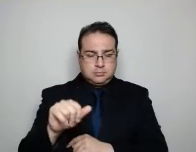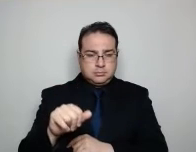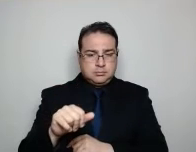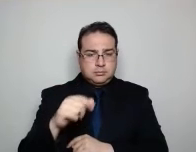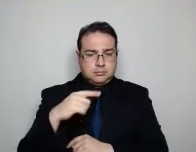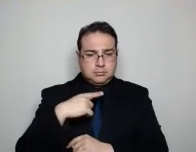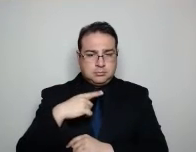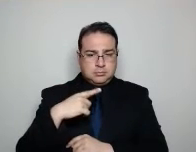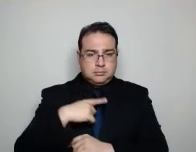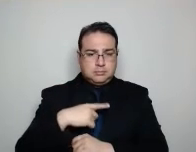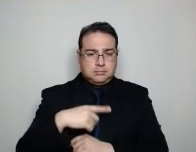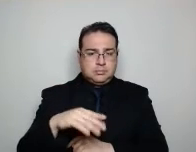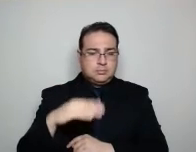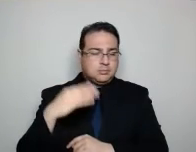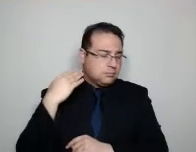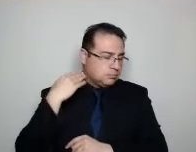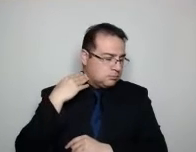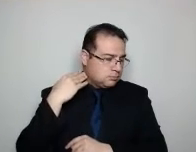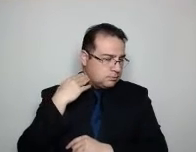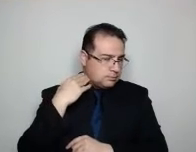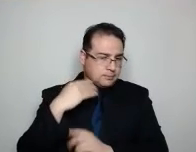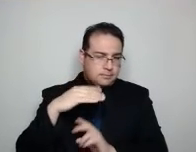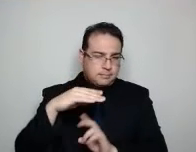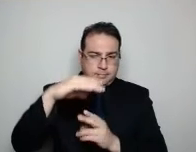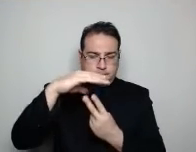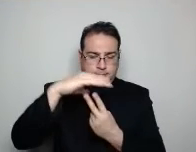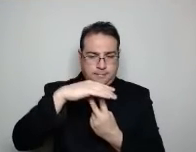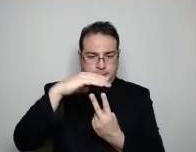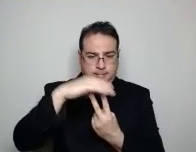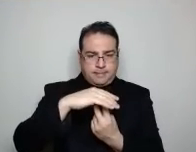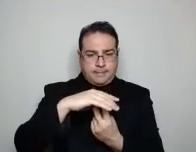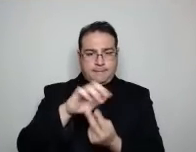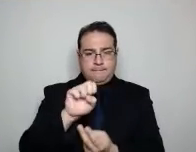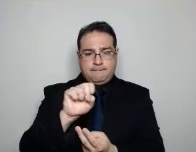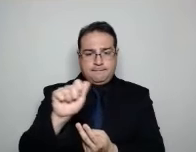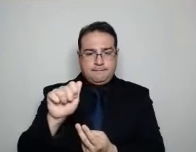sequência, processo 194, apelação civil